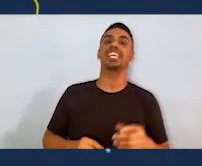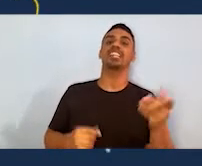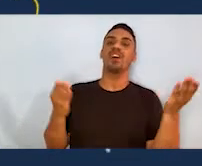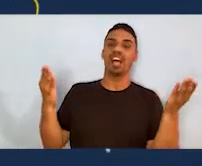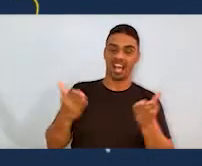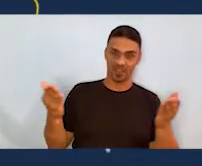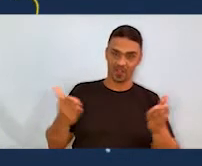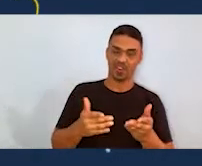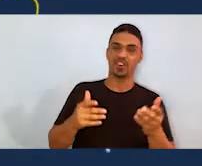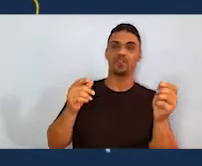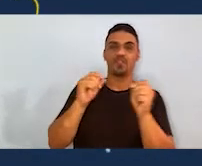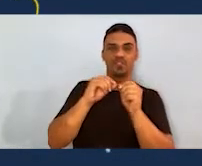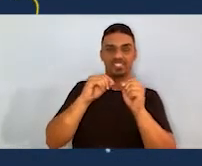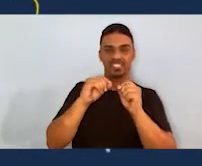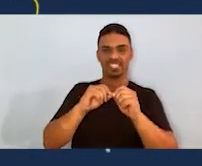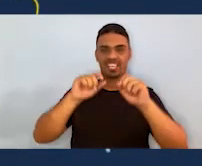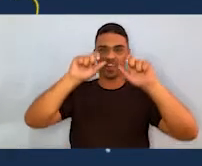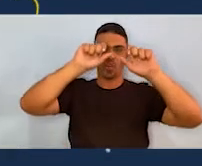porque a gente vai ter um loop.